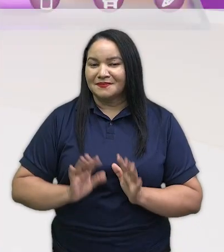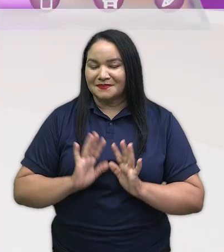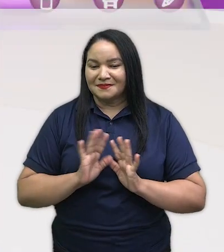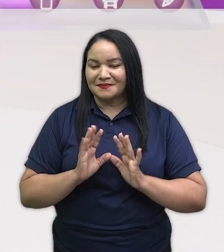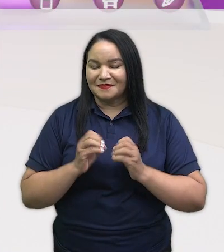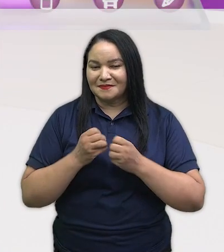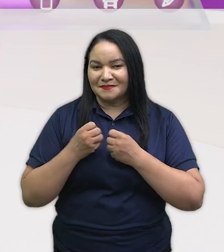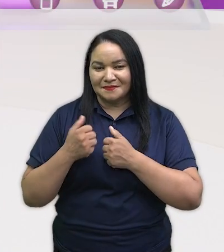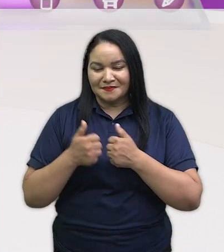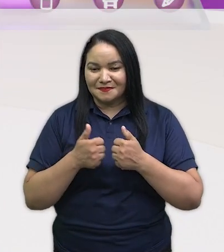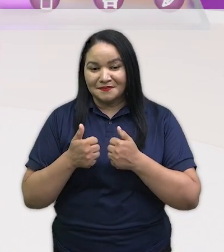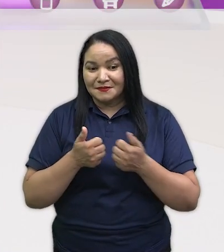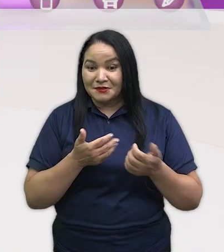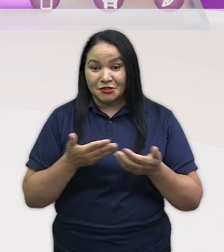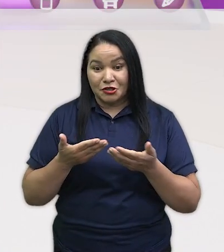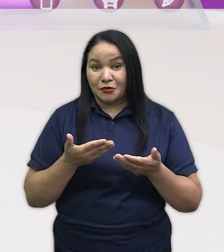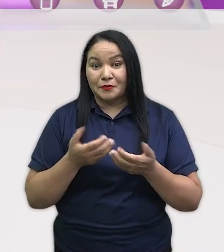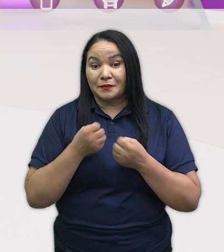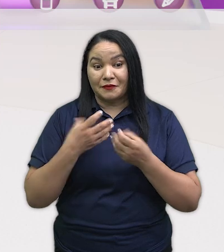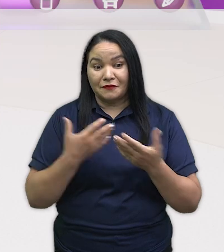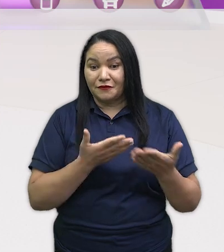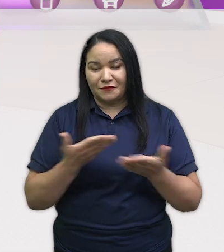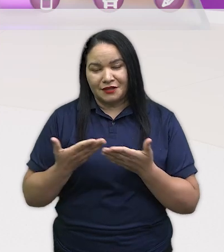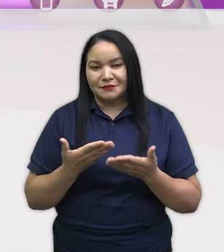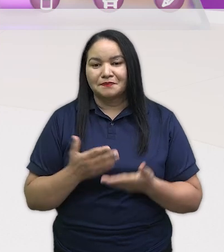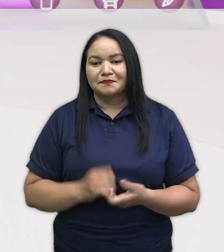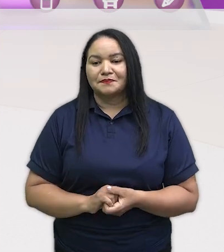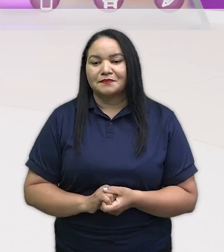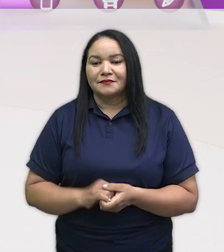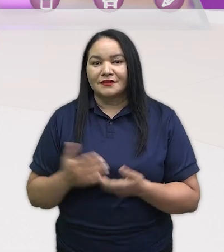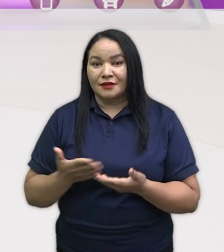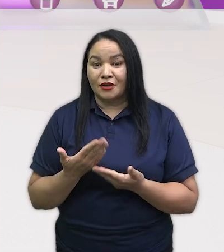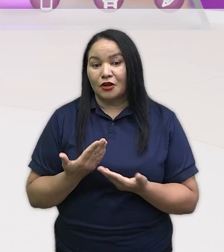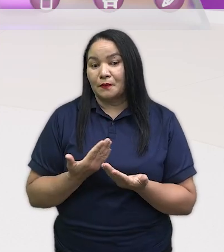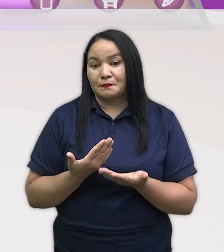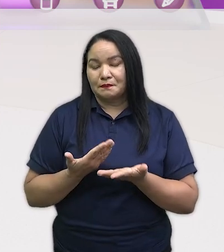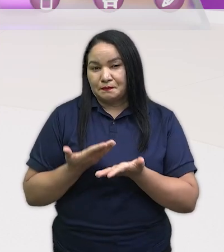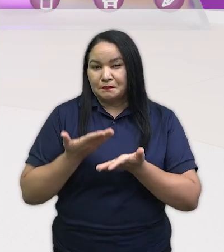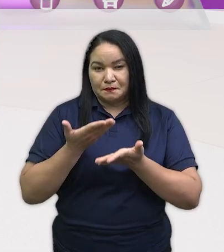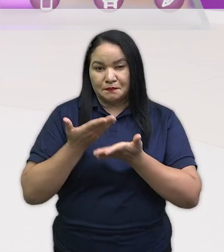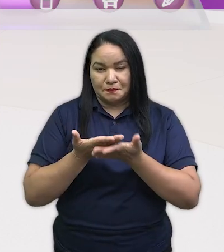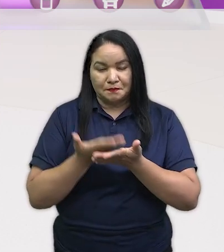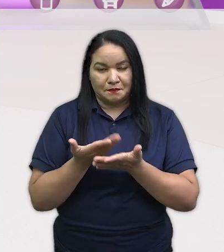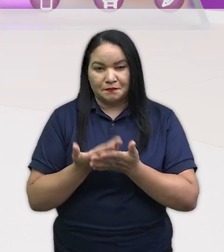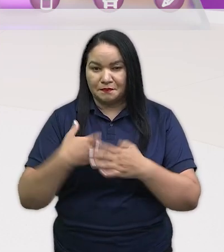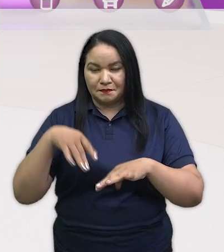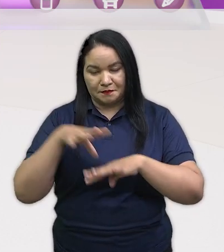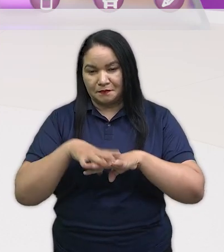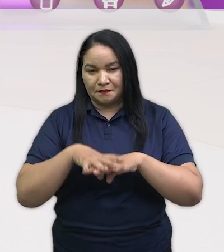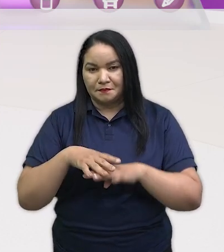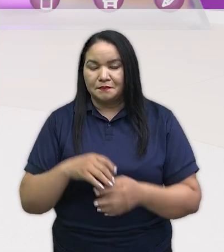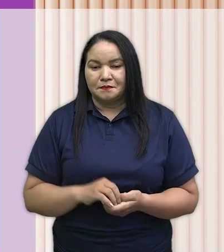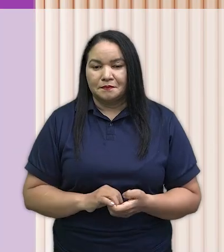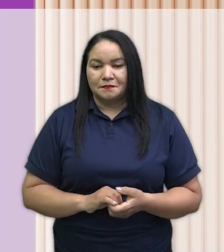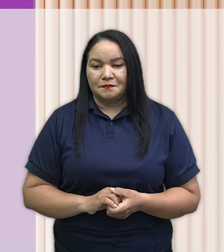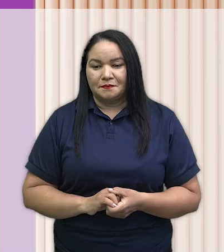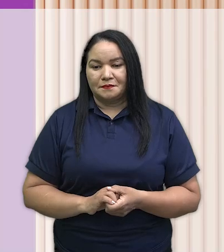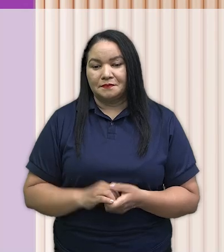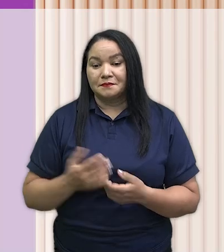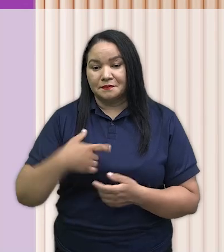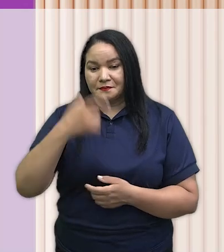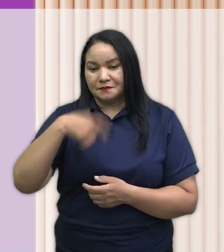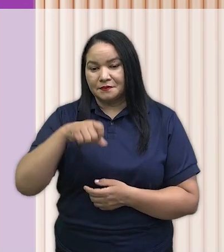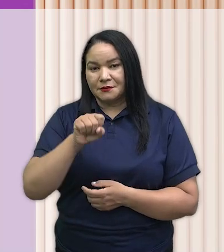Olá, que bom ter você por aqui. Seja bem-vindo, seja bem-vinda. Fique à vontade para mais uma aula de matemática.